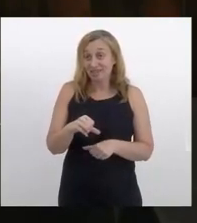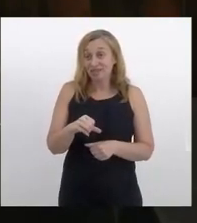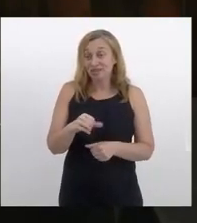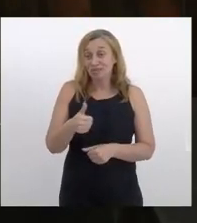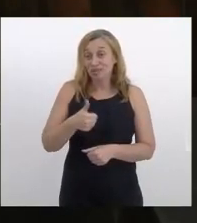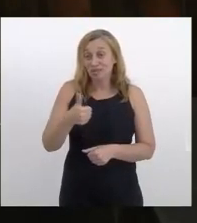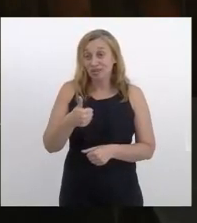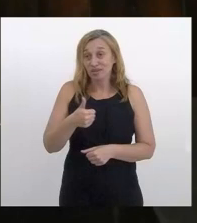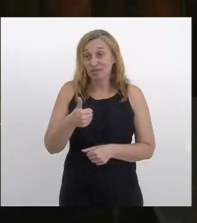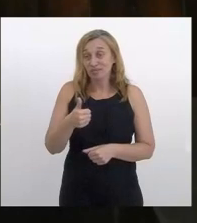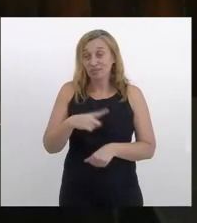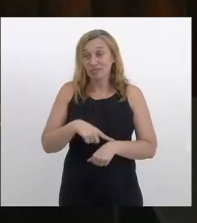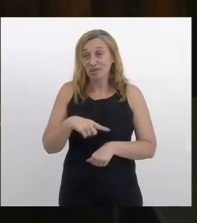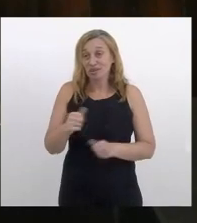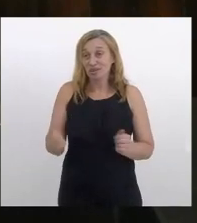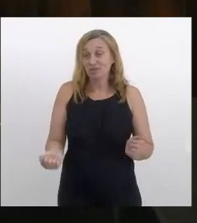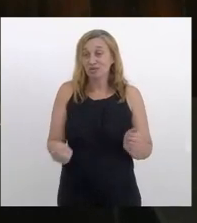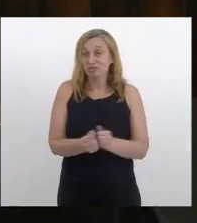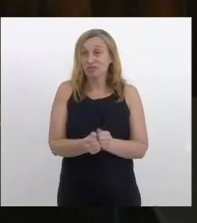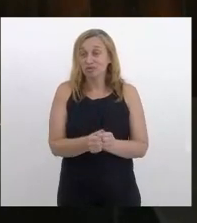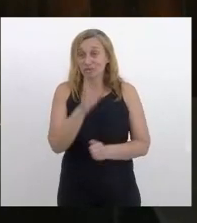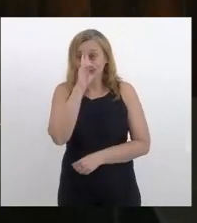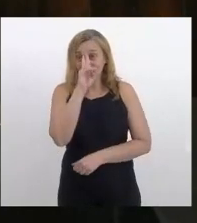a conviver com o senhor.